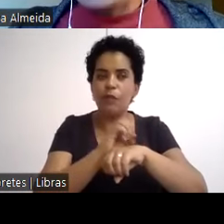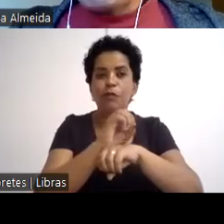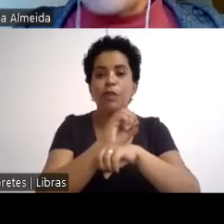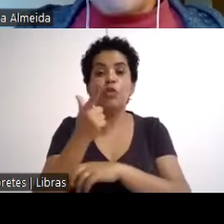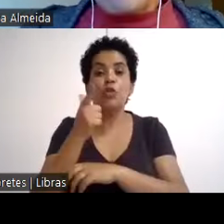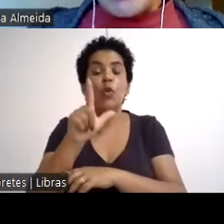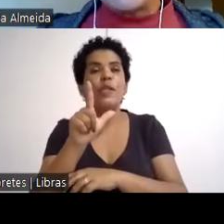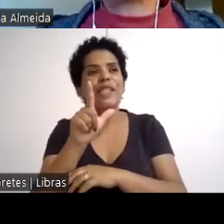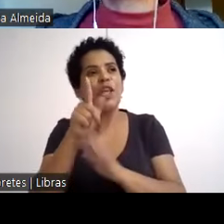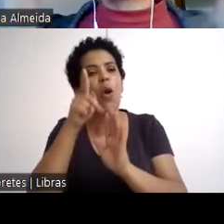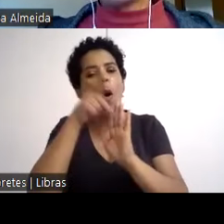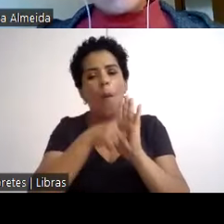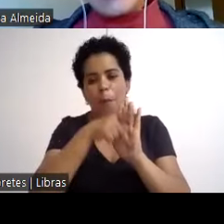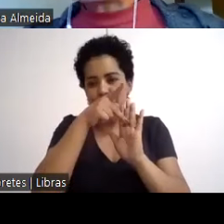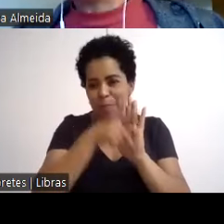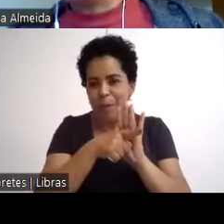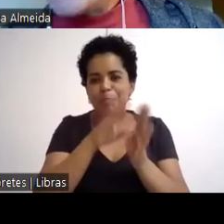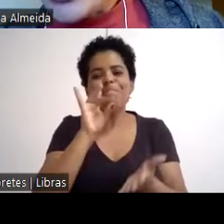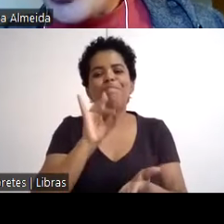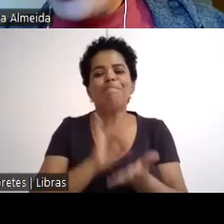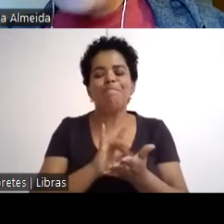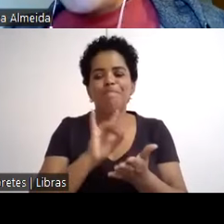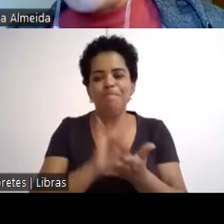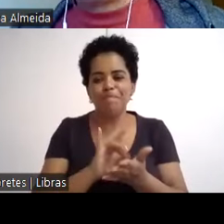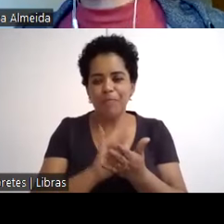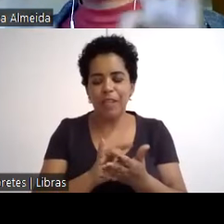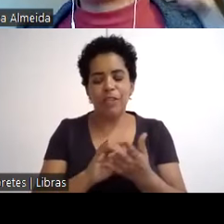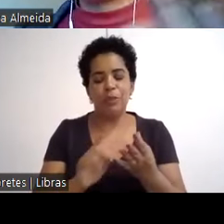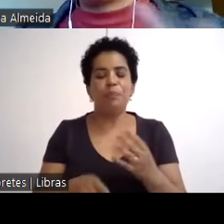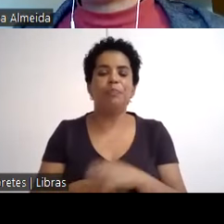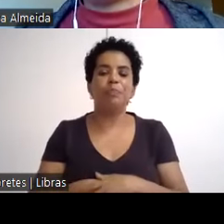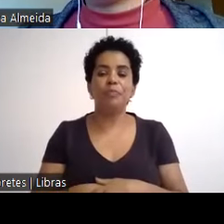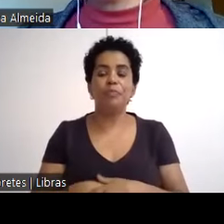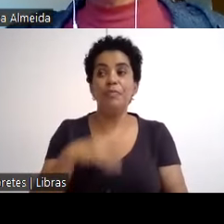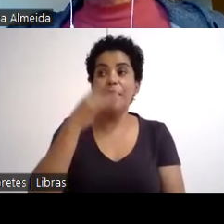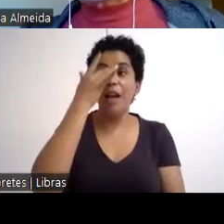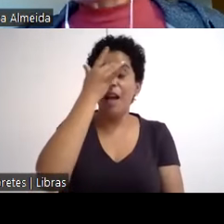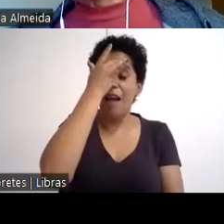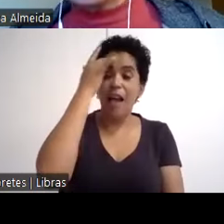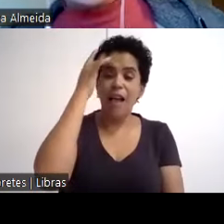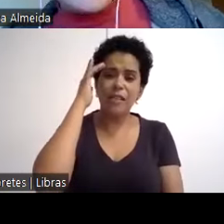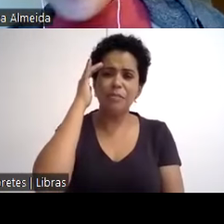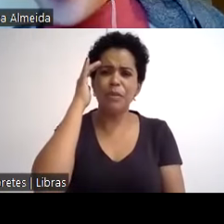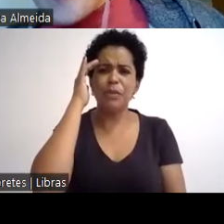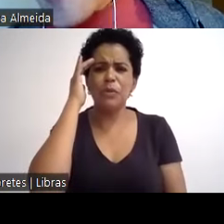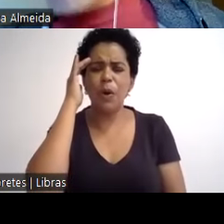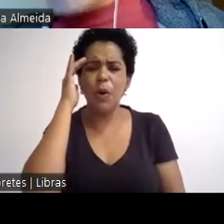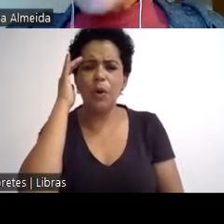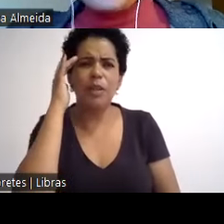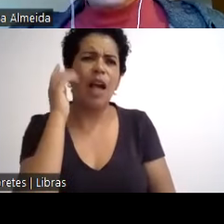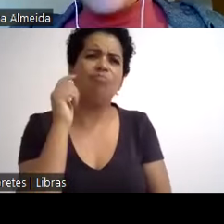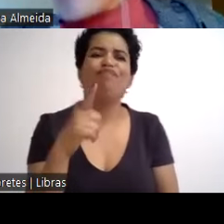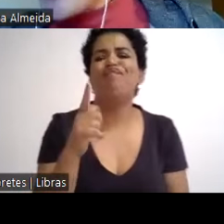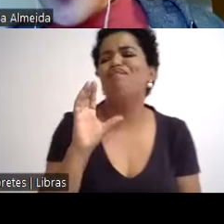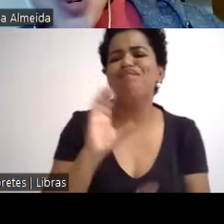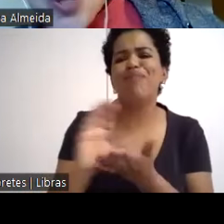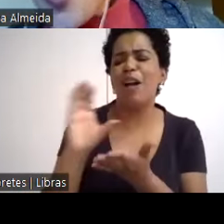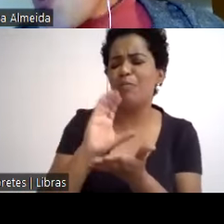plano efetivamente. E aí tem uma outra questão, que é, as pessoas geralmente falam, mas não tem dinheiro, mas não